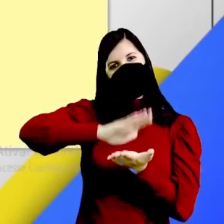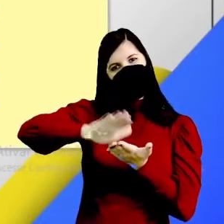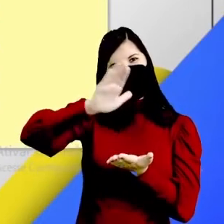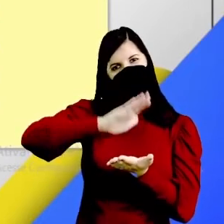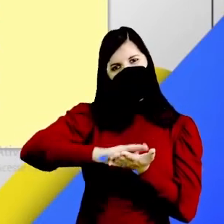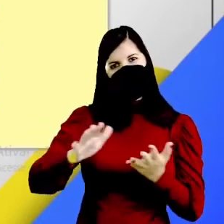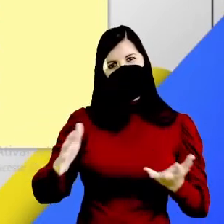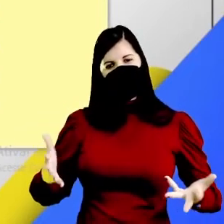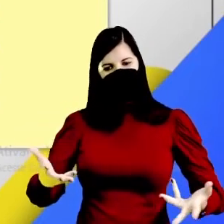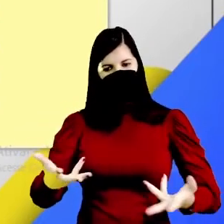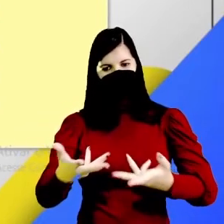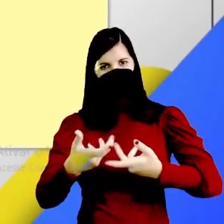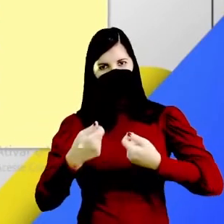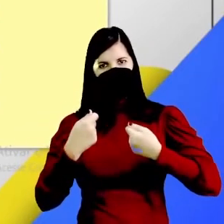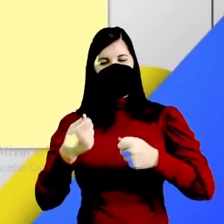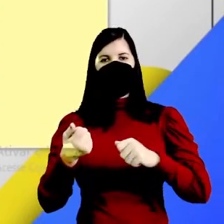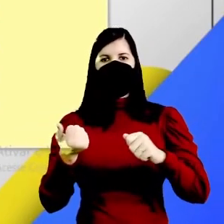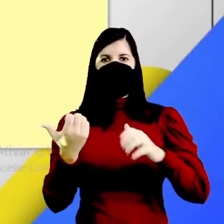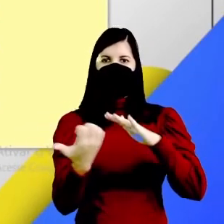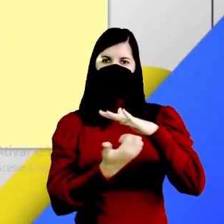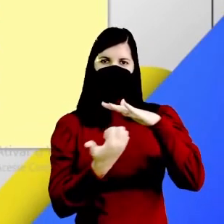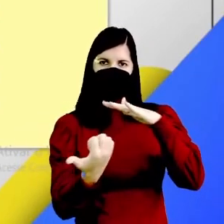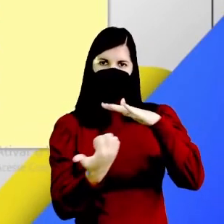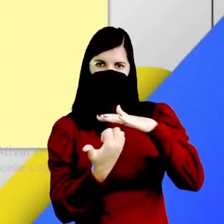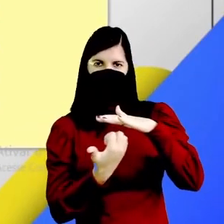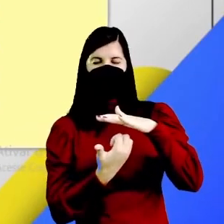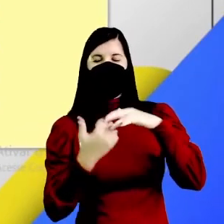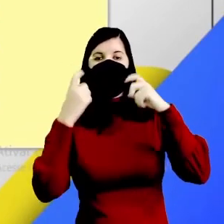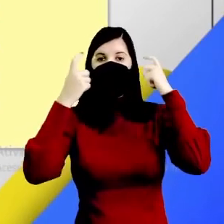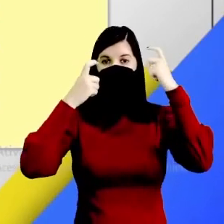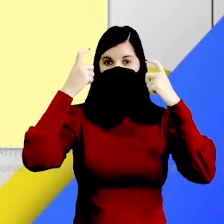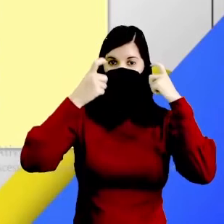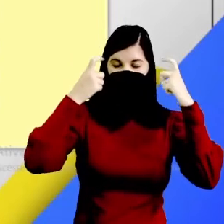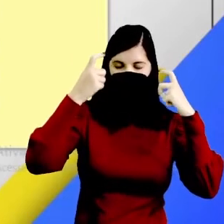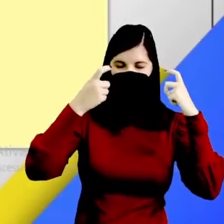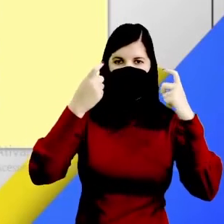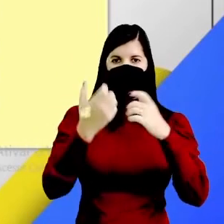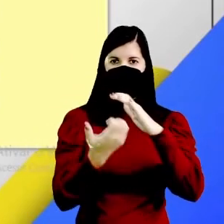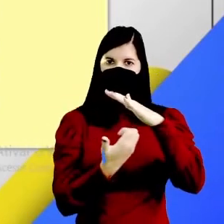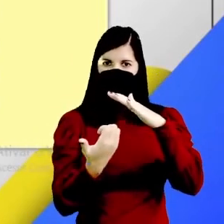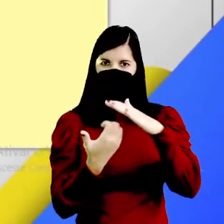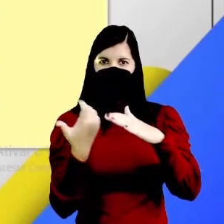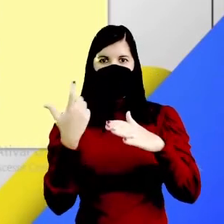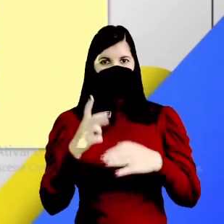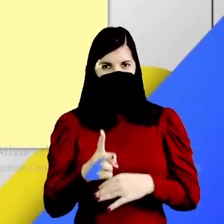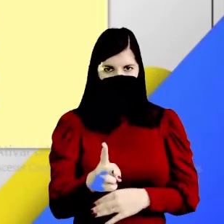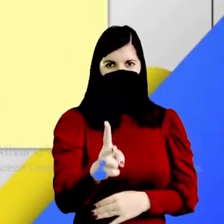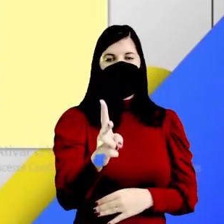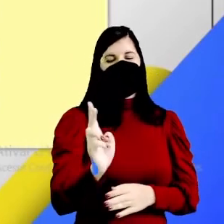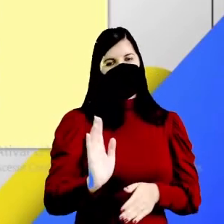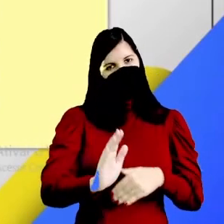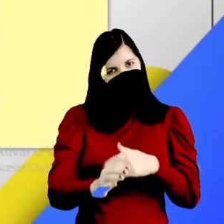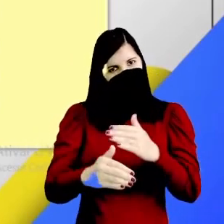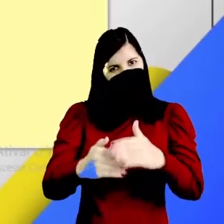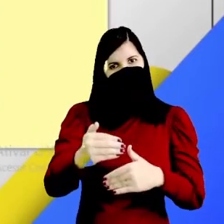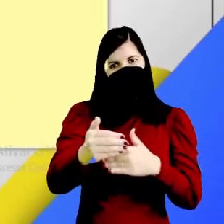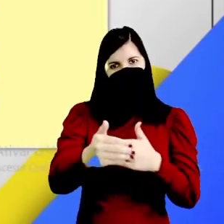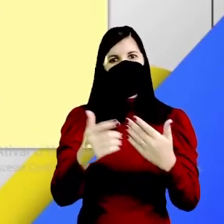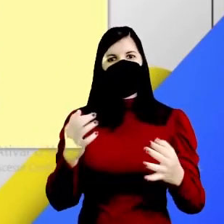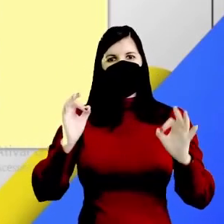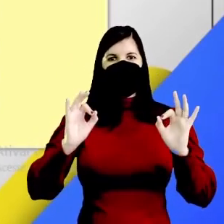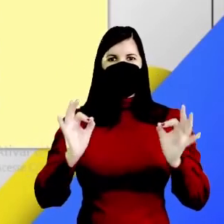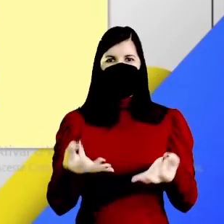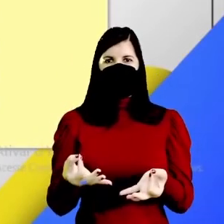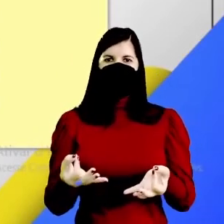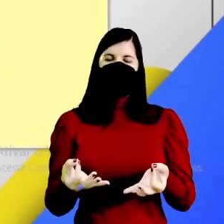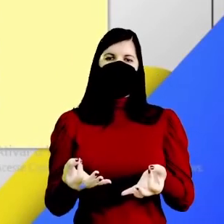na operação das empresas. Então, ele estava ali preocupado que a empresa vai andar, vai ter aquela eficiência, tudo vai dar certo.